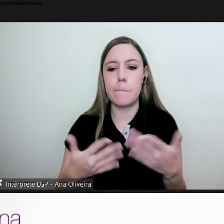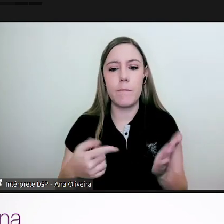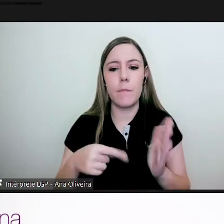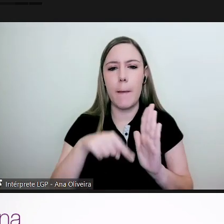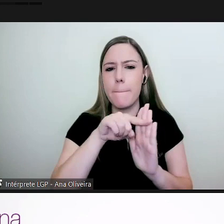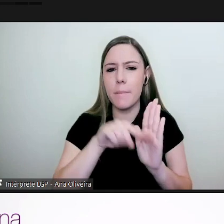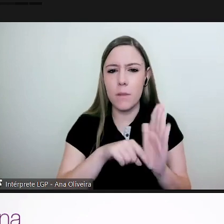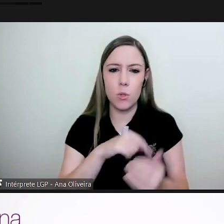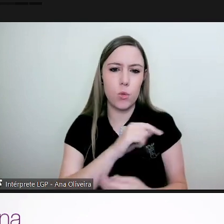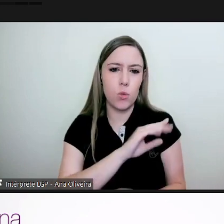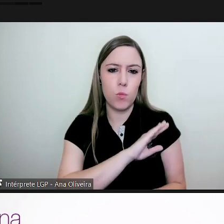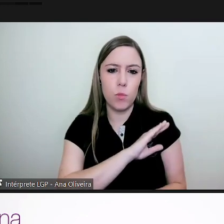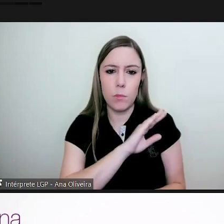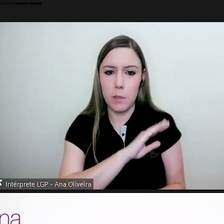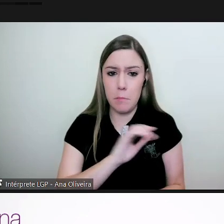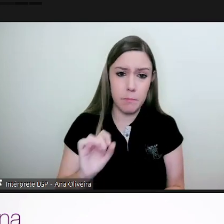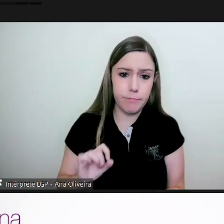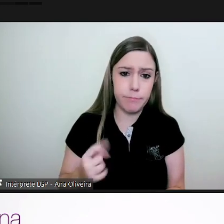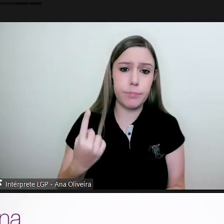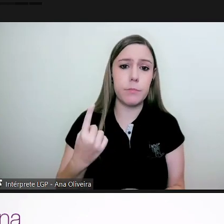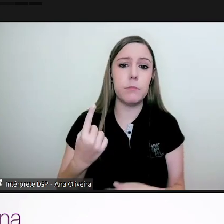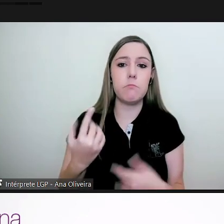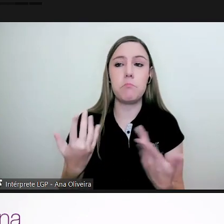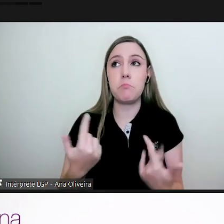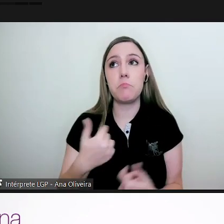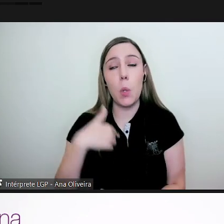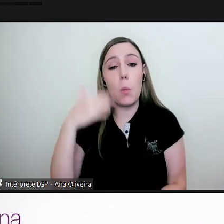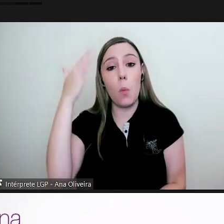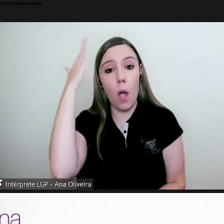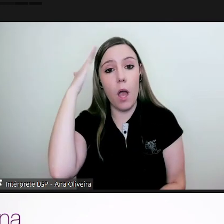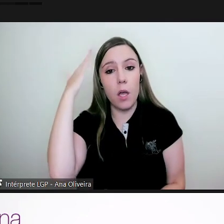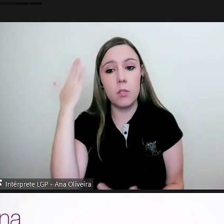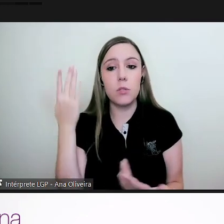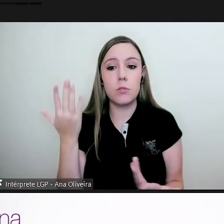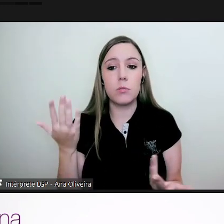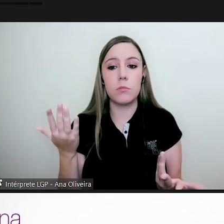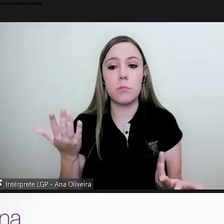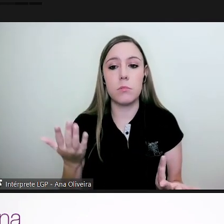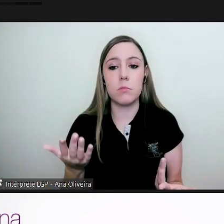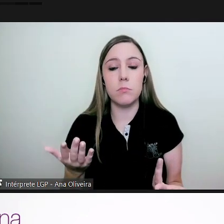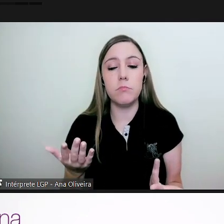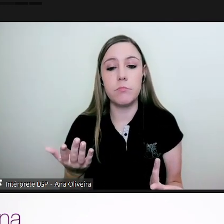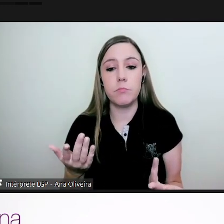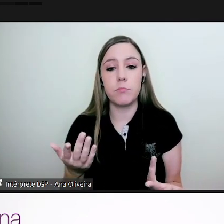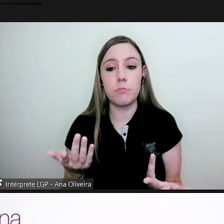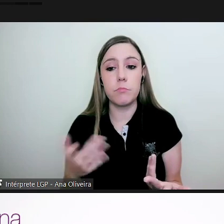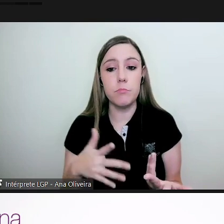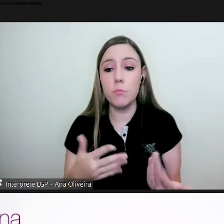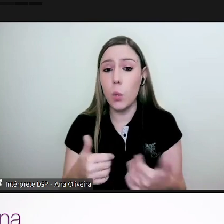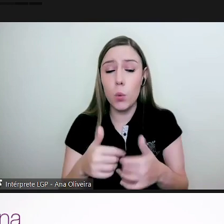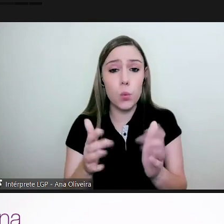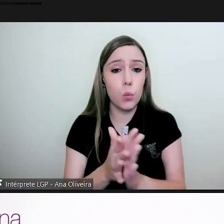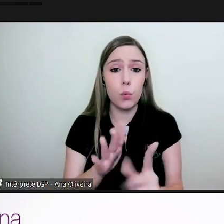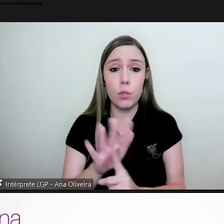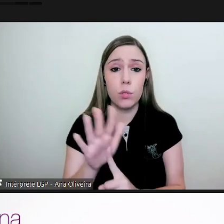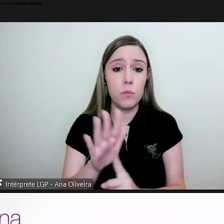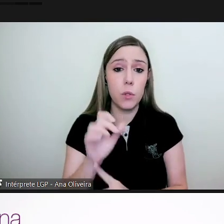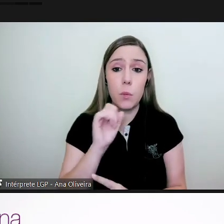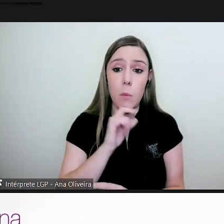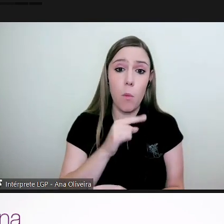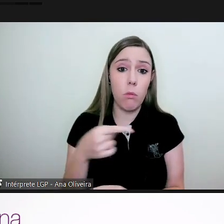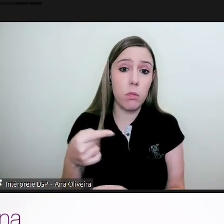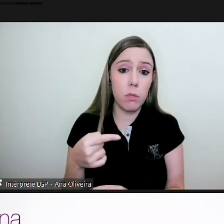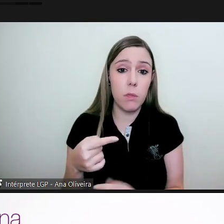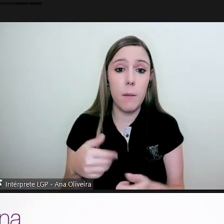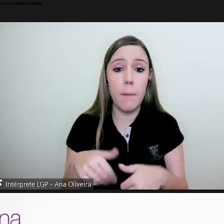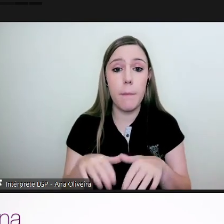medidas experimentais piloto, enfim, eu julgo que impactar, todas impactam, podem ser negativas, e portanto